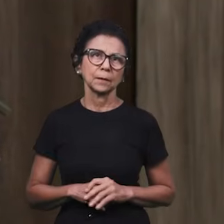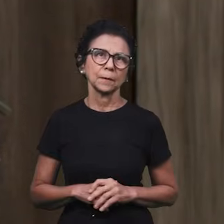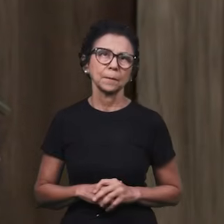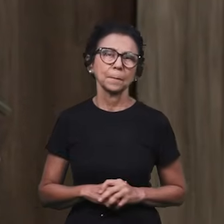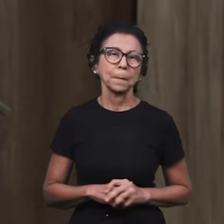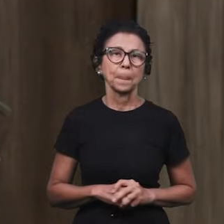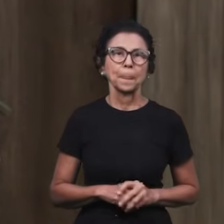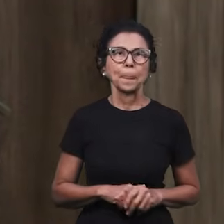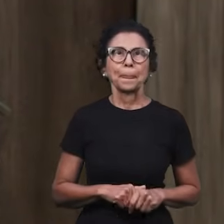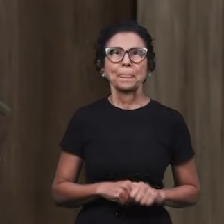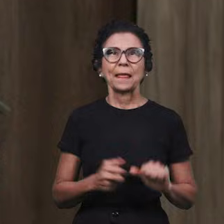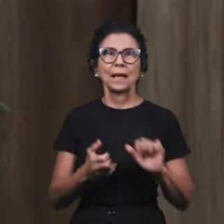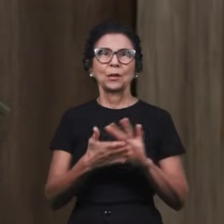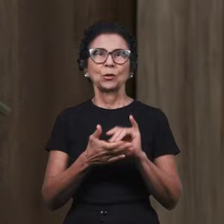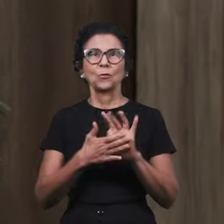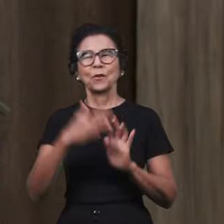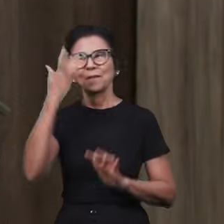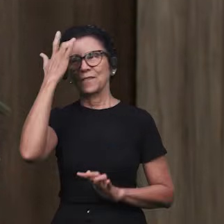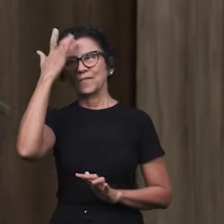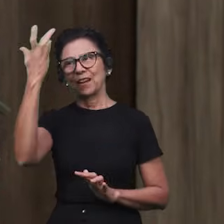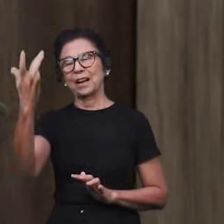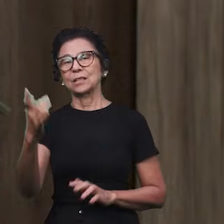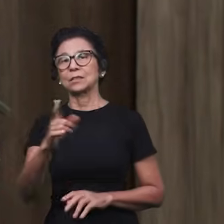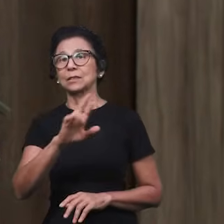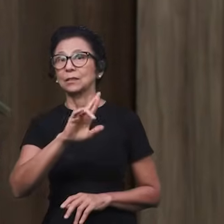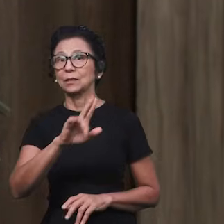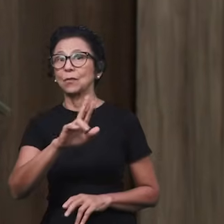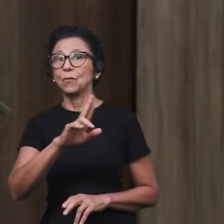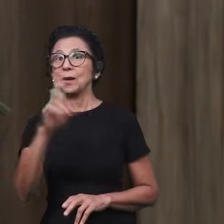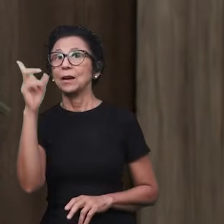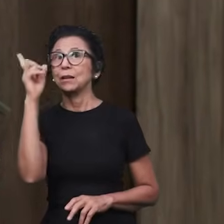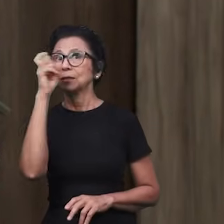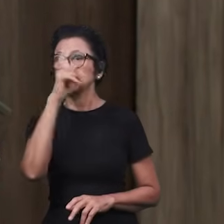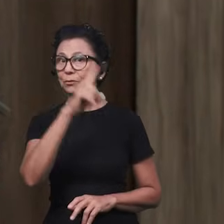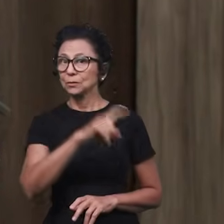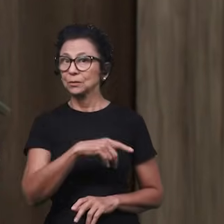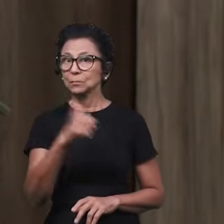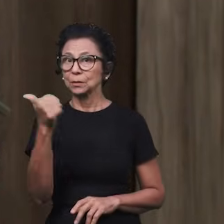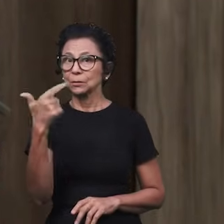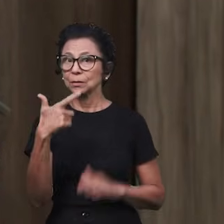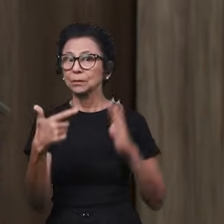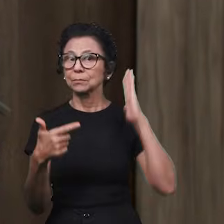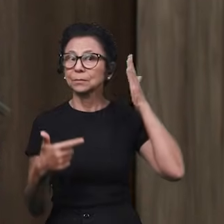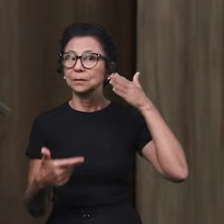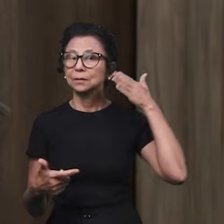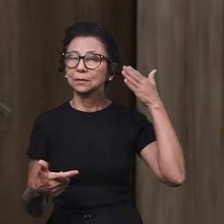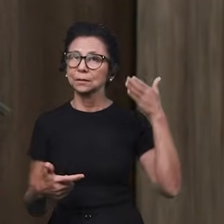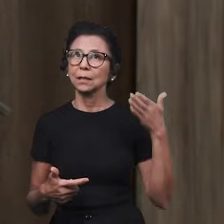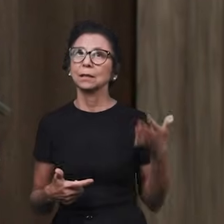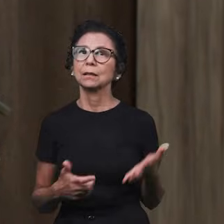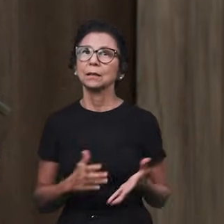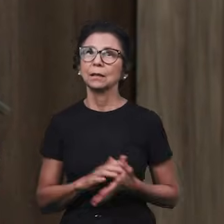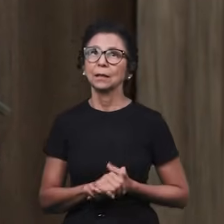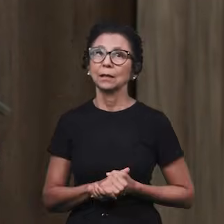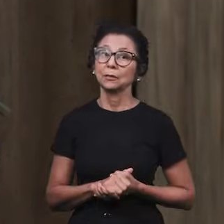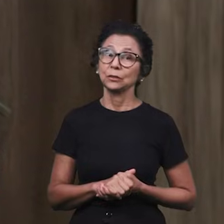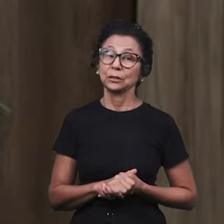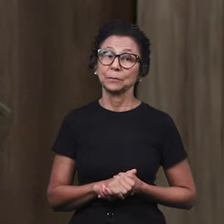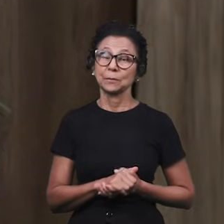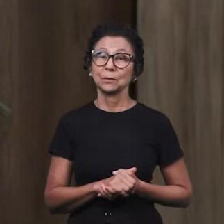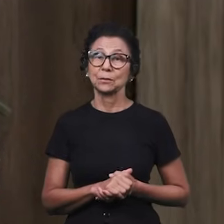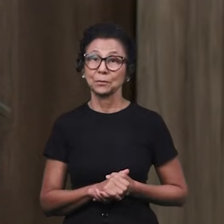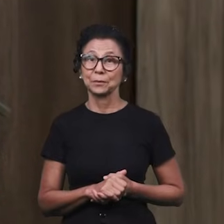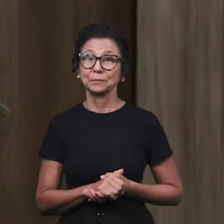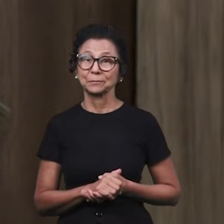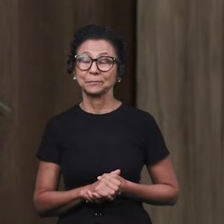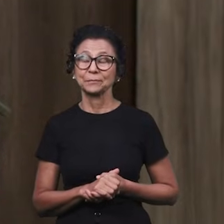fácil. Não, é o pior. Mas eu acho o mais difícil. É o mais difícil, é o louvor. Mas normalmente a mensagem assusta mais os irmãos.